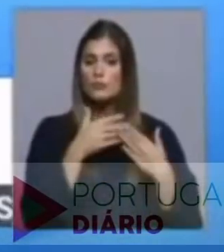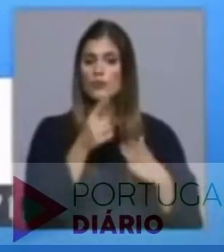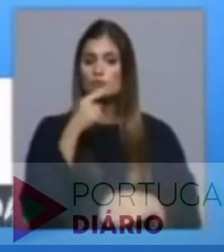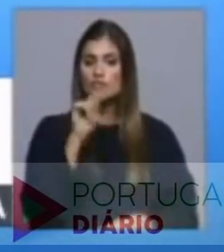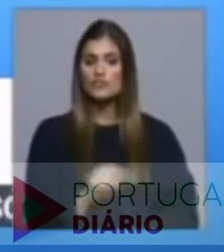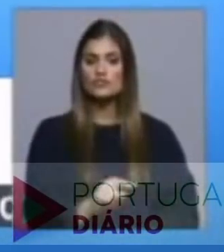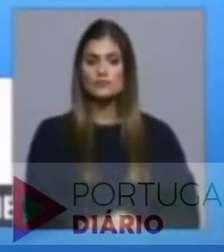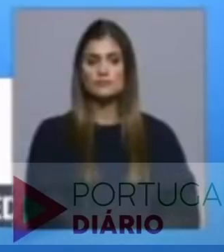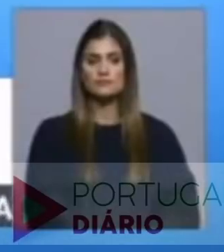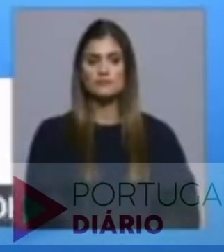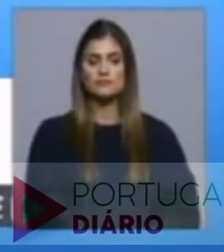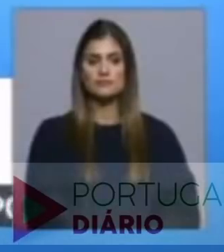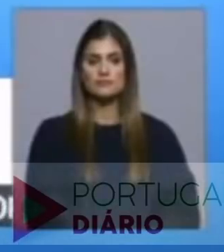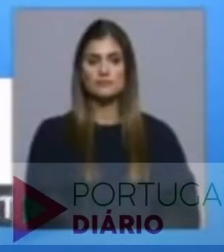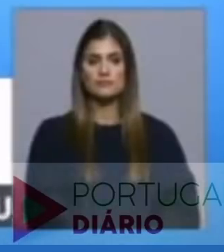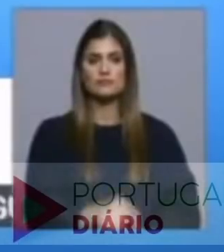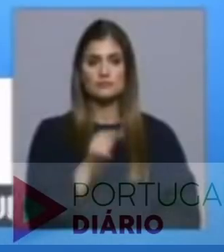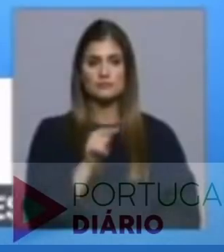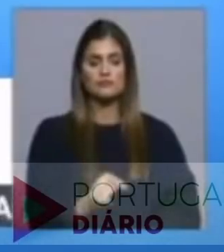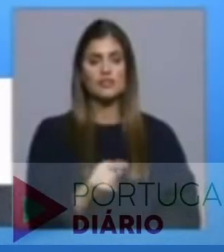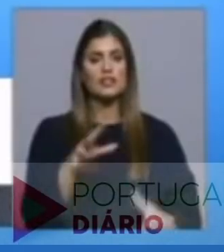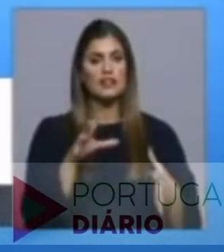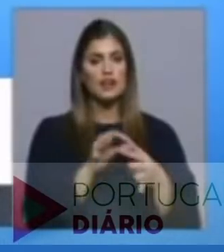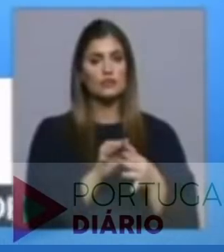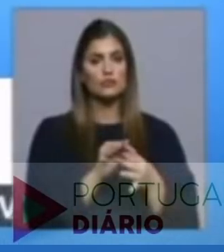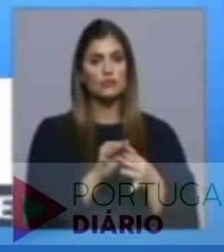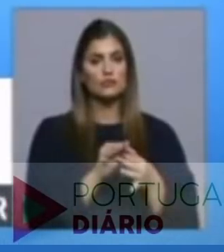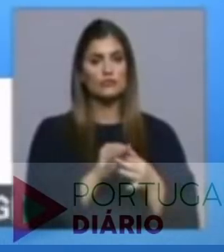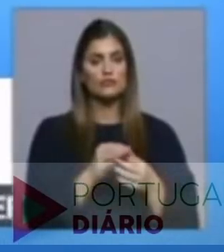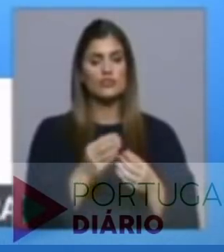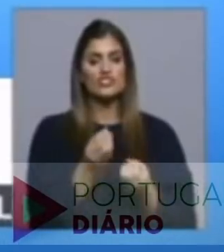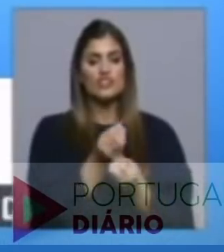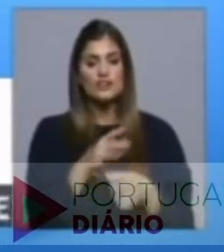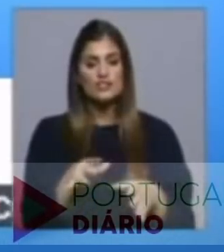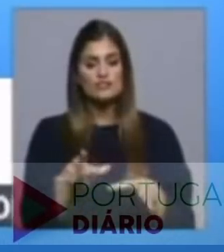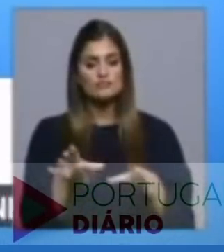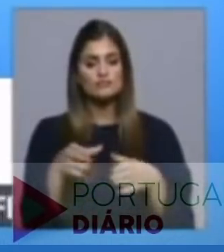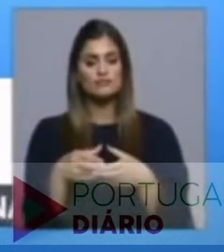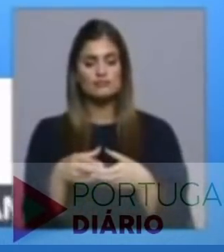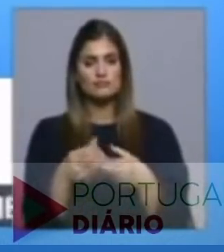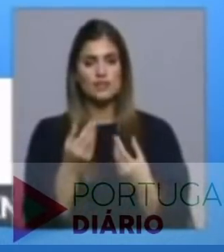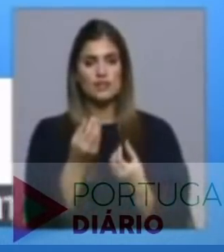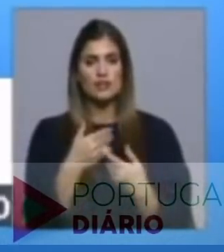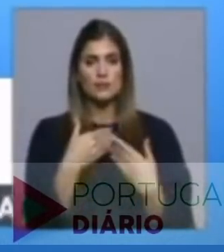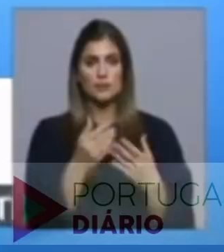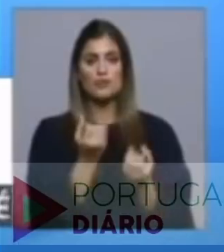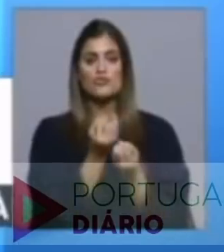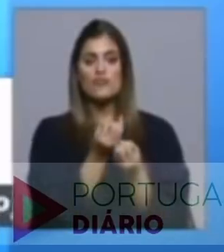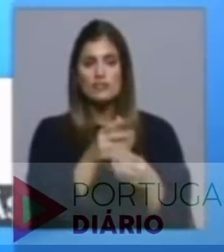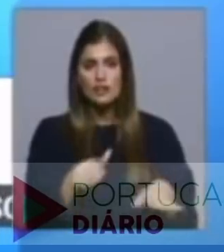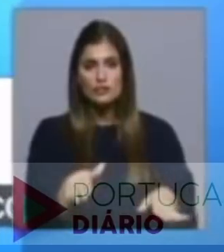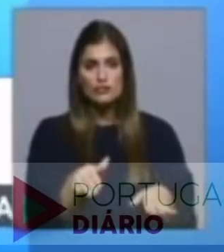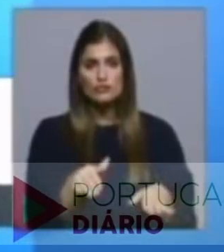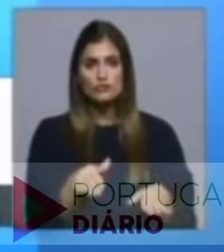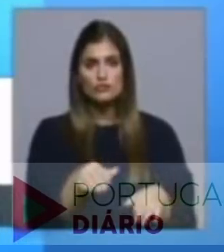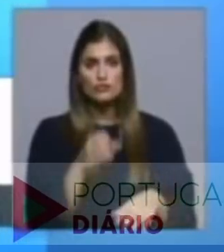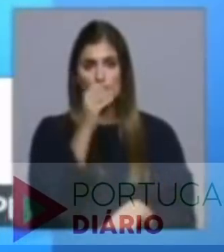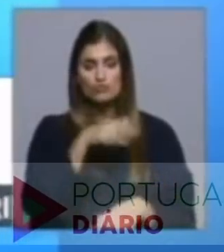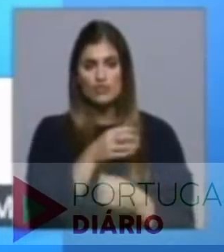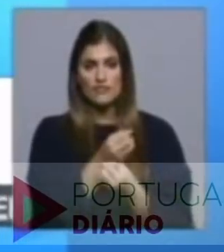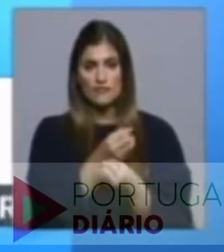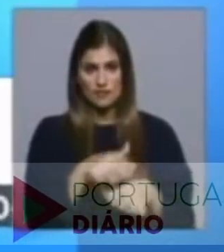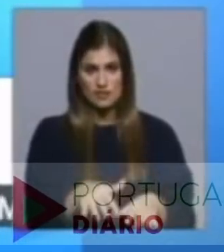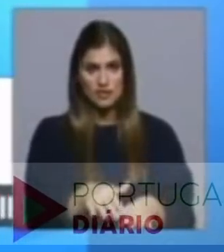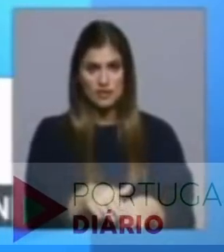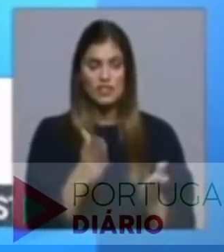reiniciar-se. Primeiro, e que diz respeito às crianças, a reabertura das creches, dos jardins de infância